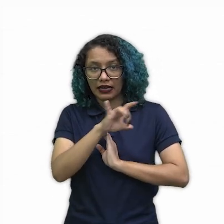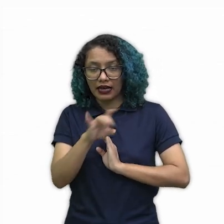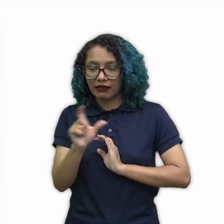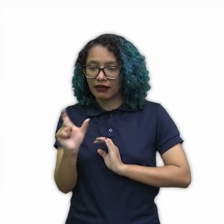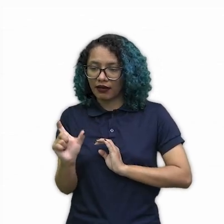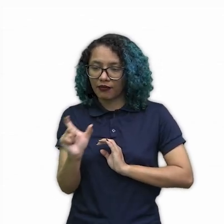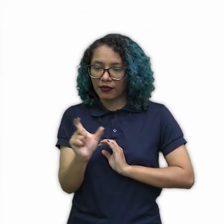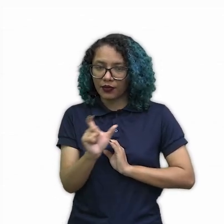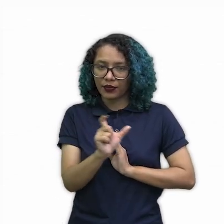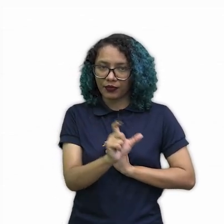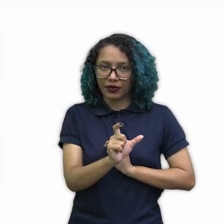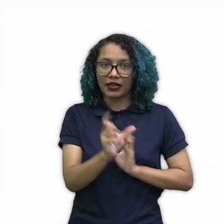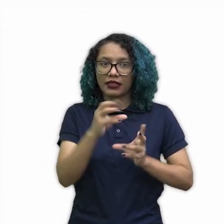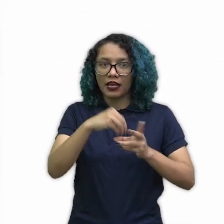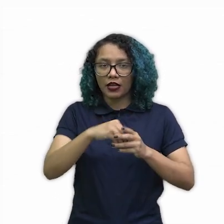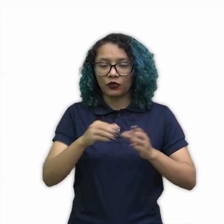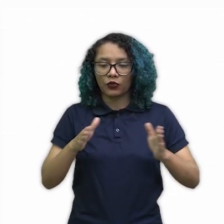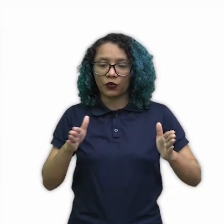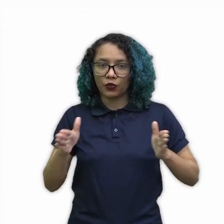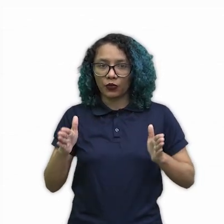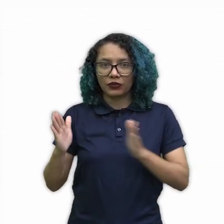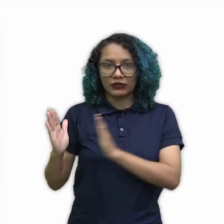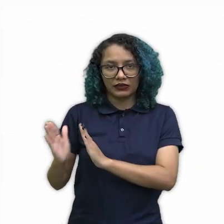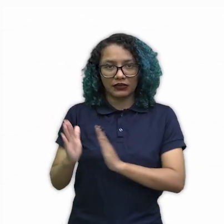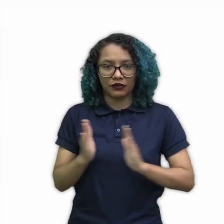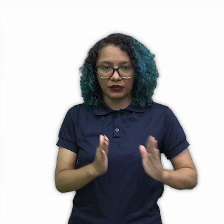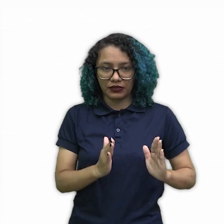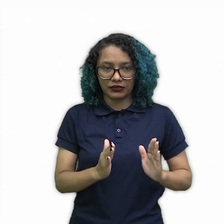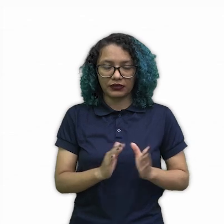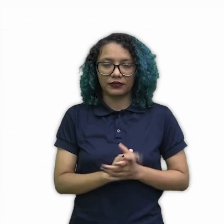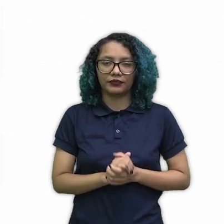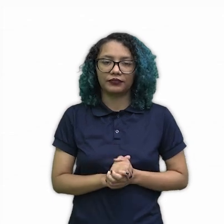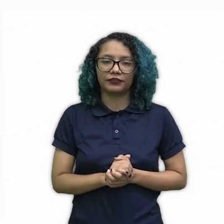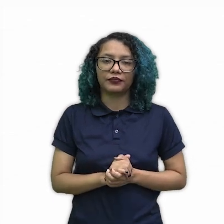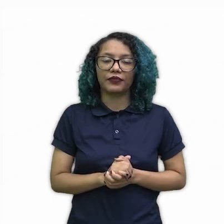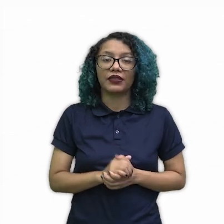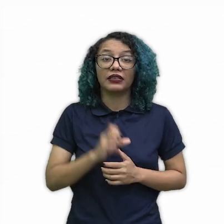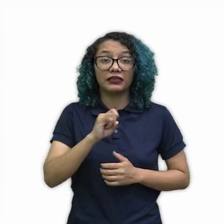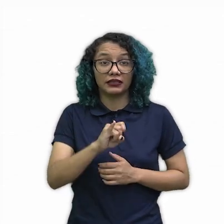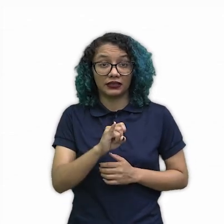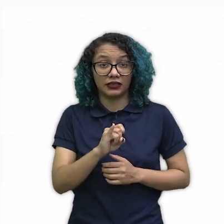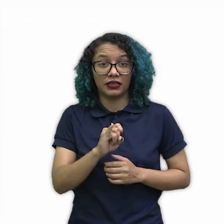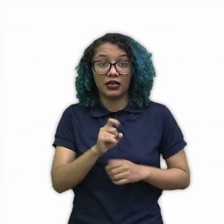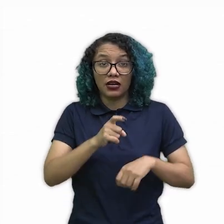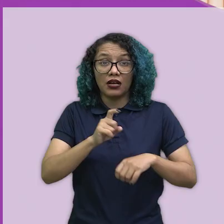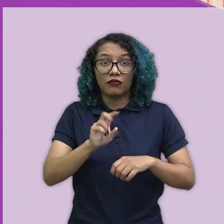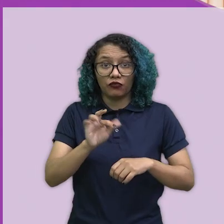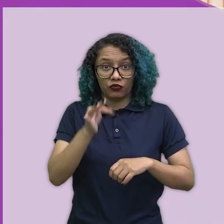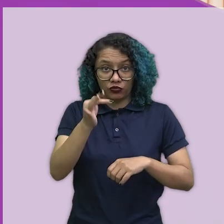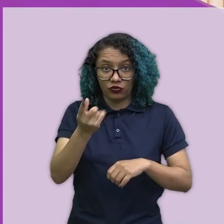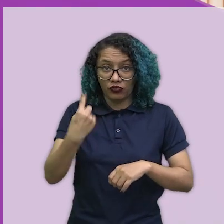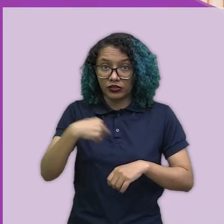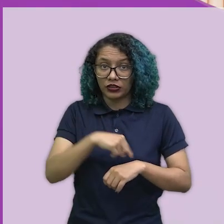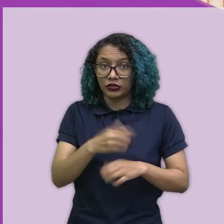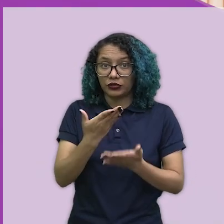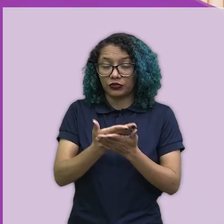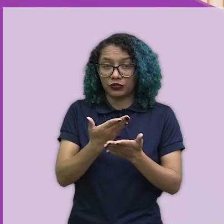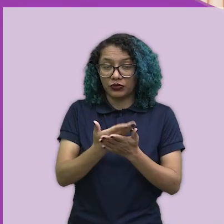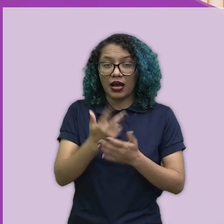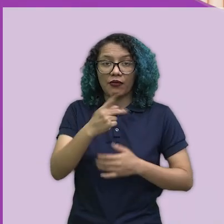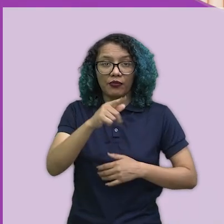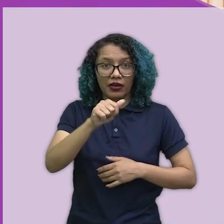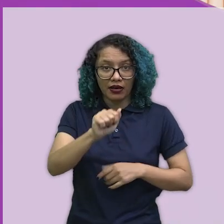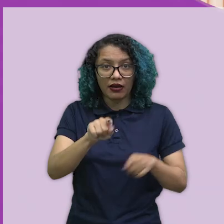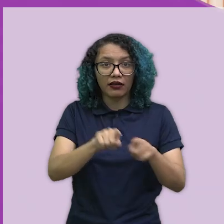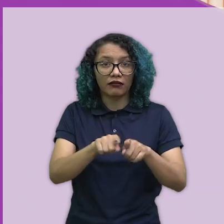termo em uma sequência. Quando a gente for estudar as progressões aritméticas e progressões geométricas, a gente